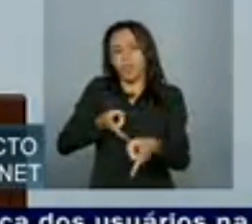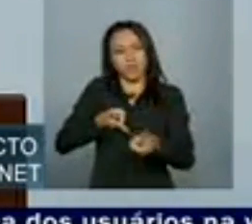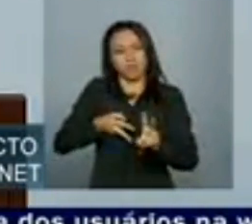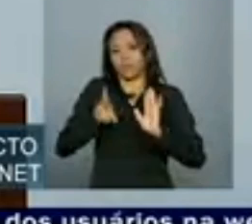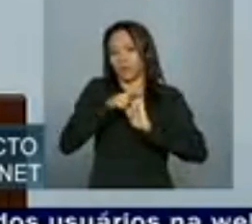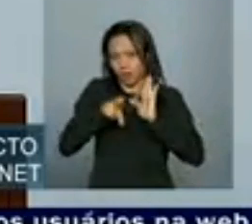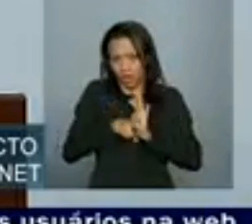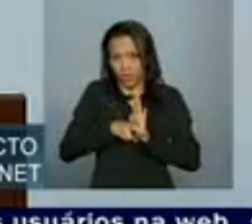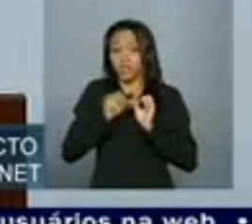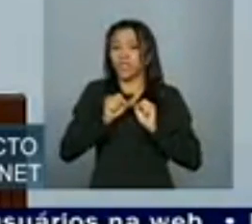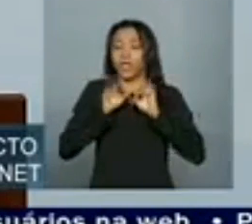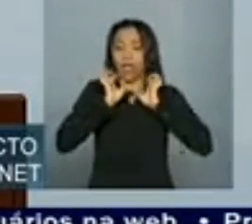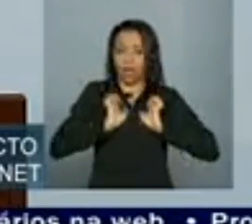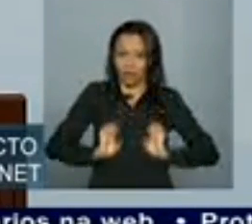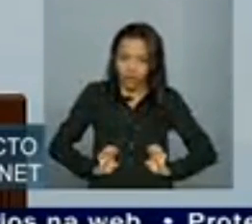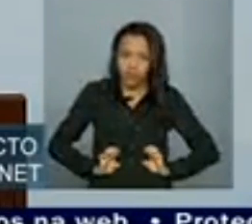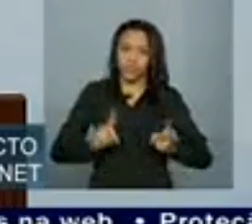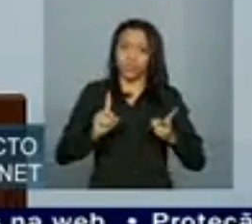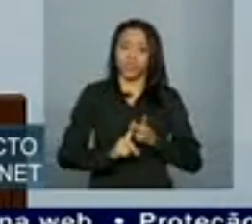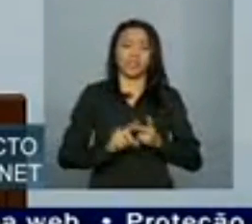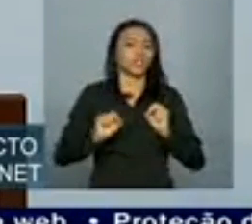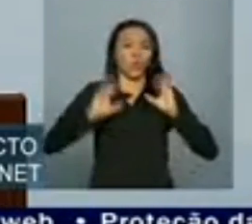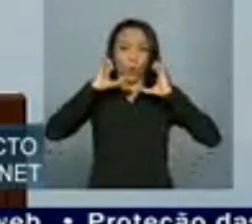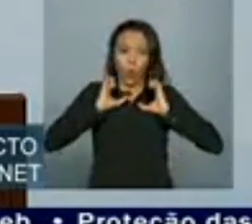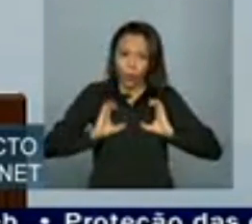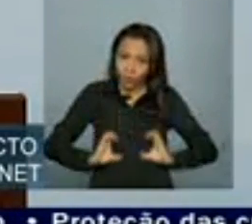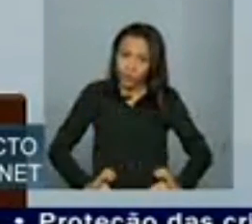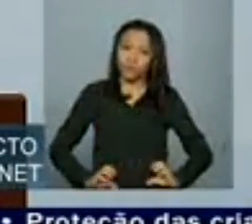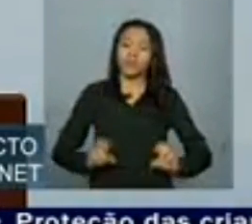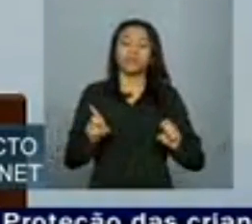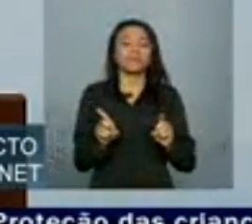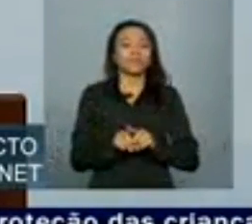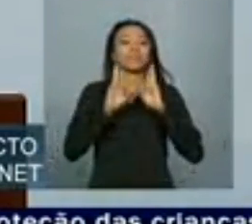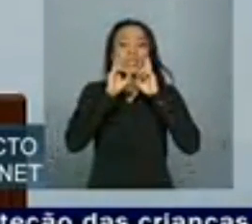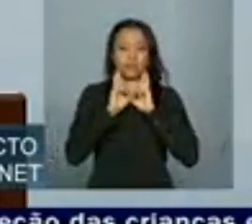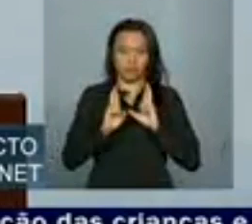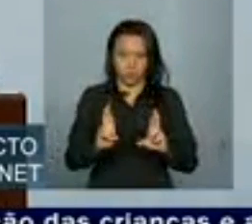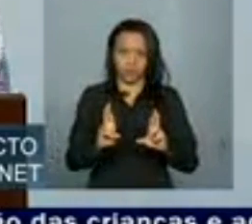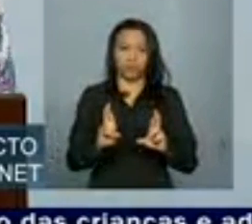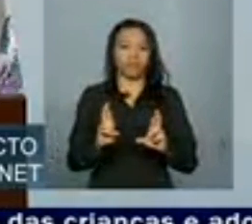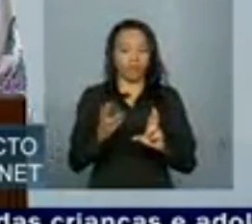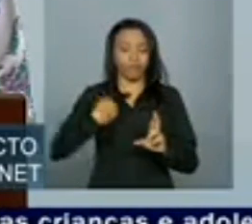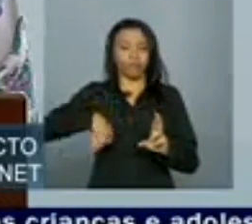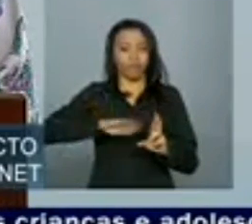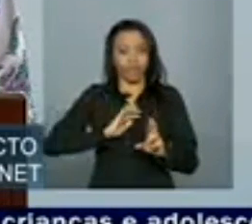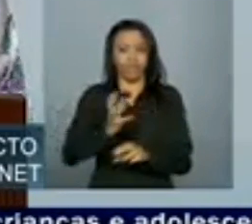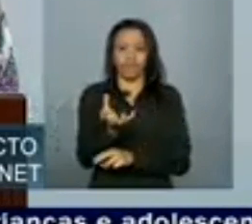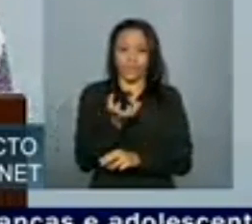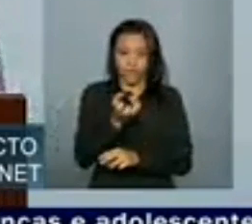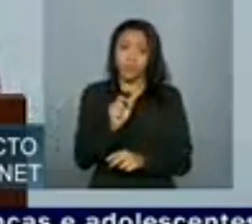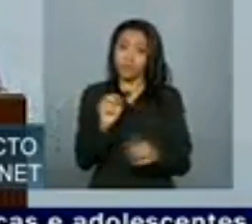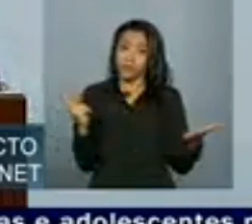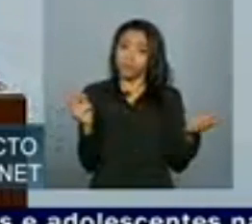regras éticas, comportamentais e de civilidade que nós queremos que